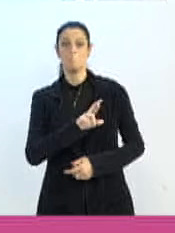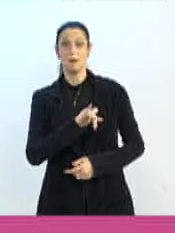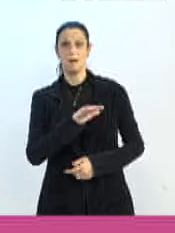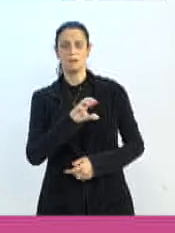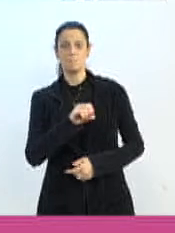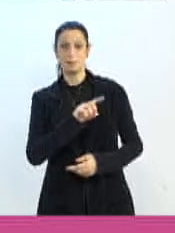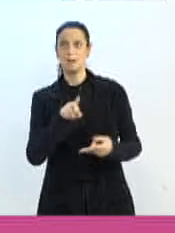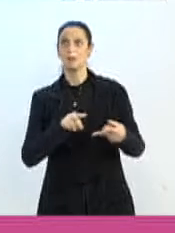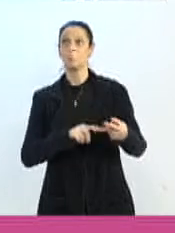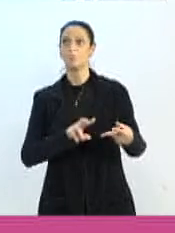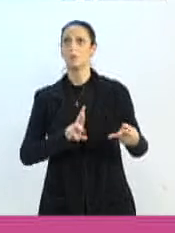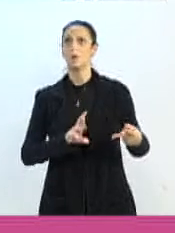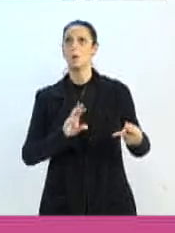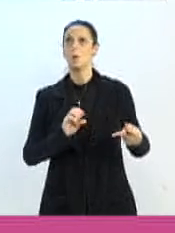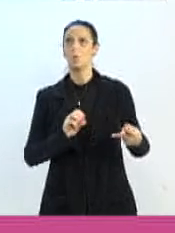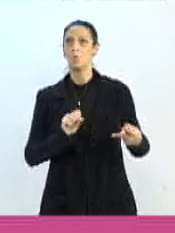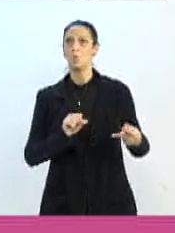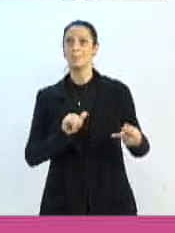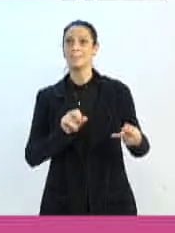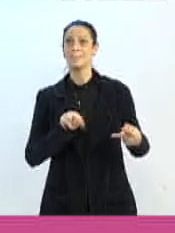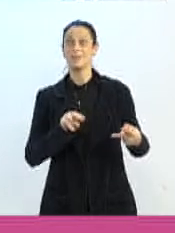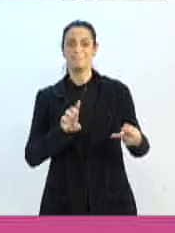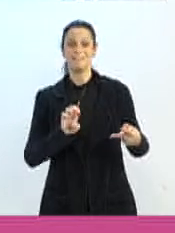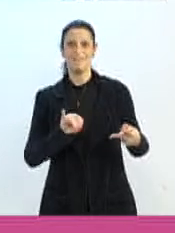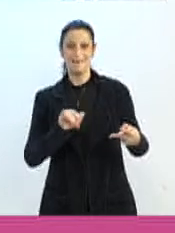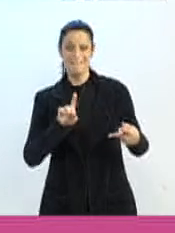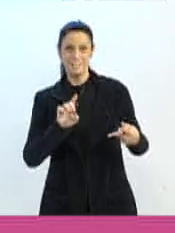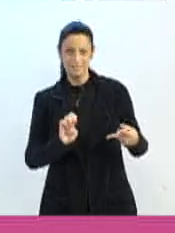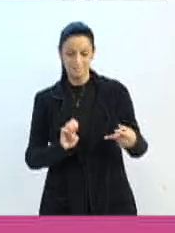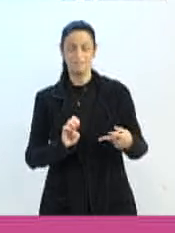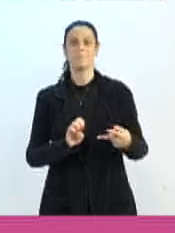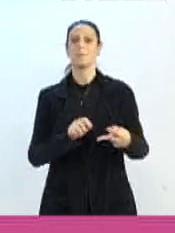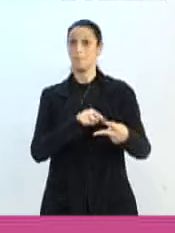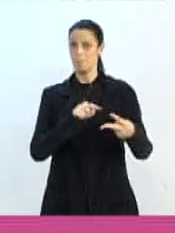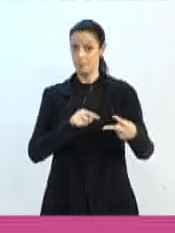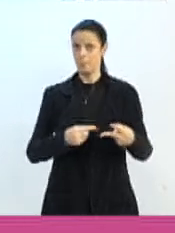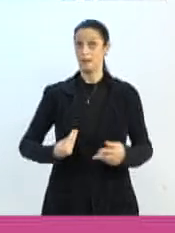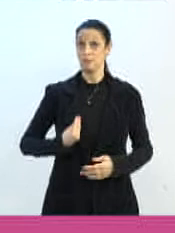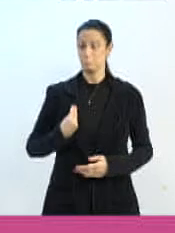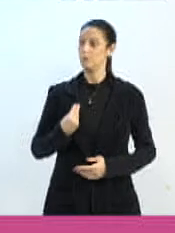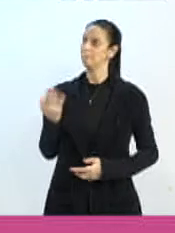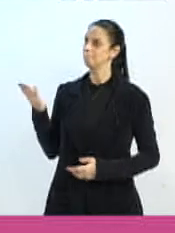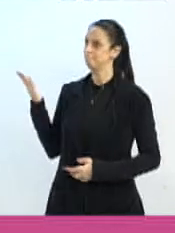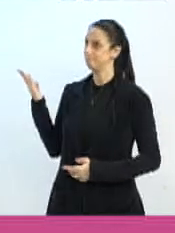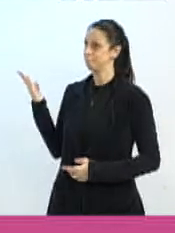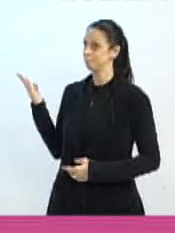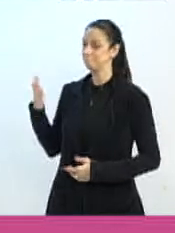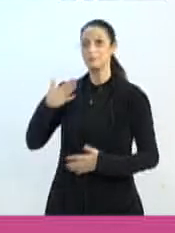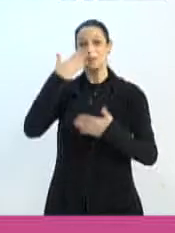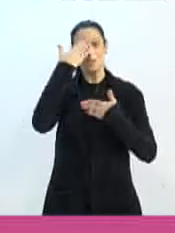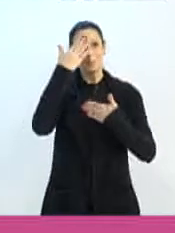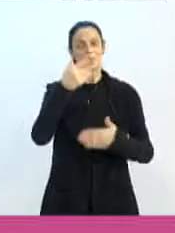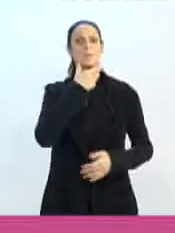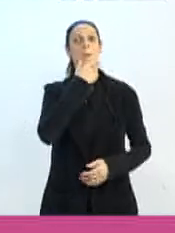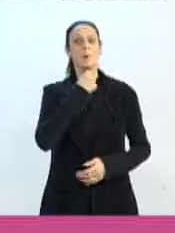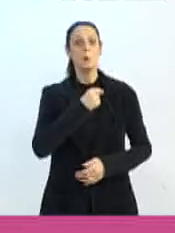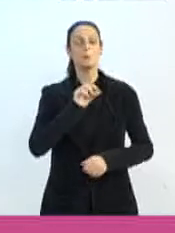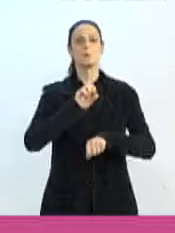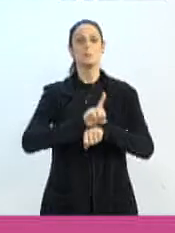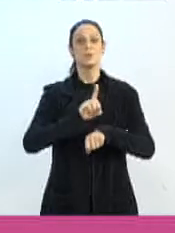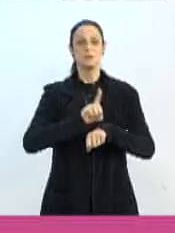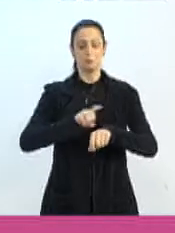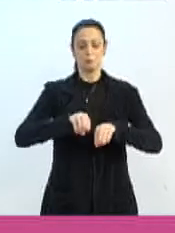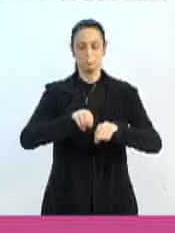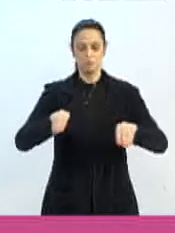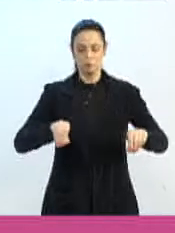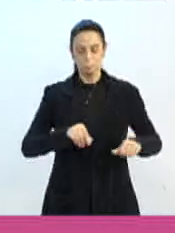da Nova Fase Imóveis. Também agradeço ao Gerson, que é o diretor de Geologia, que repassou